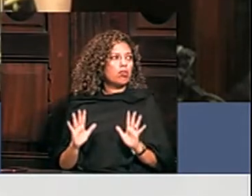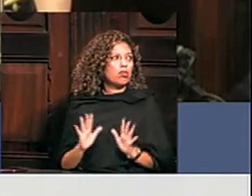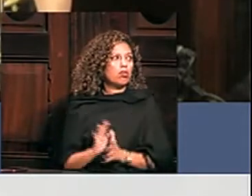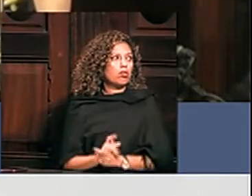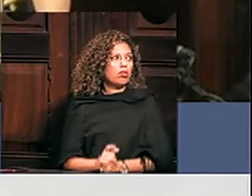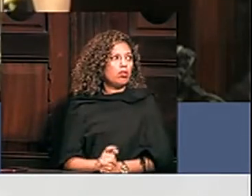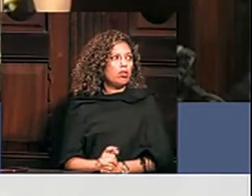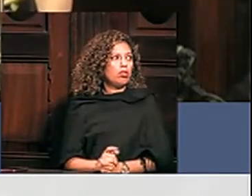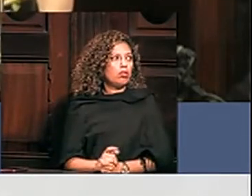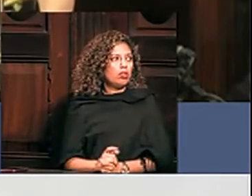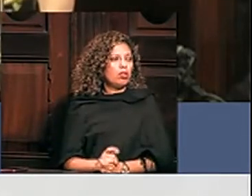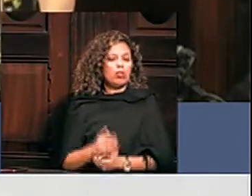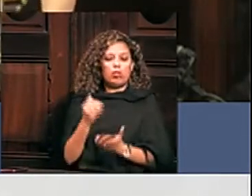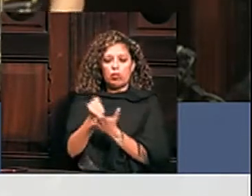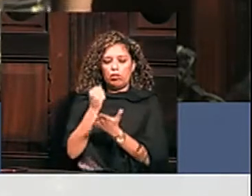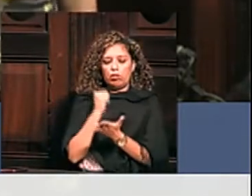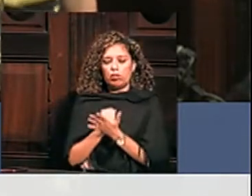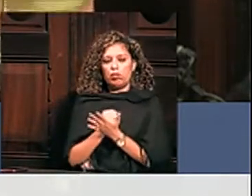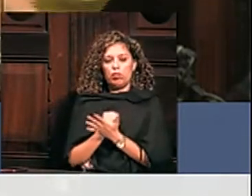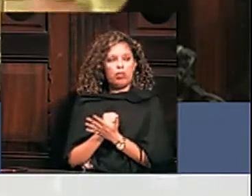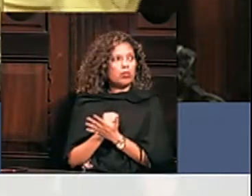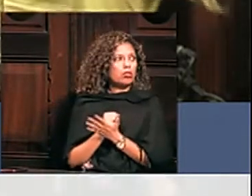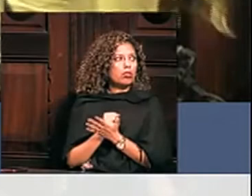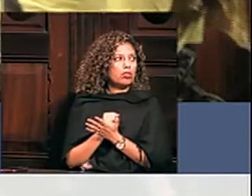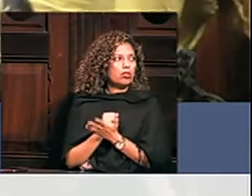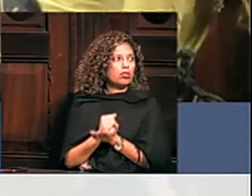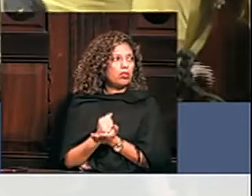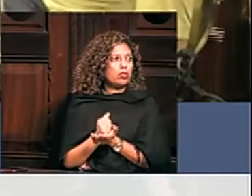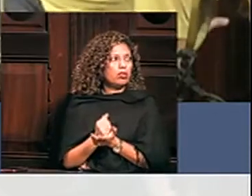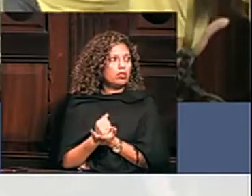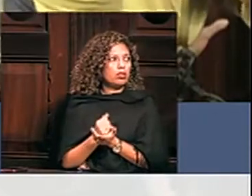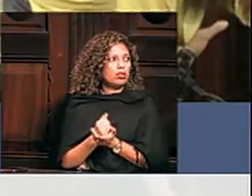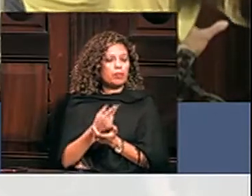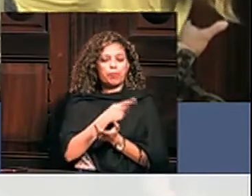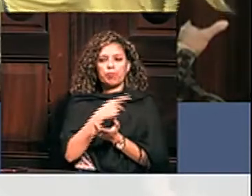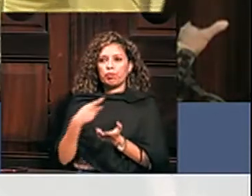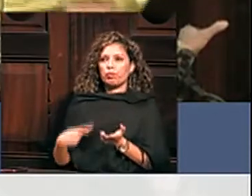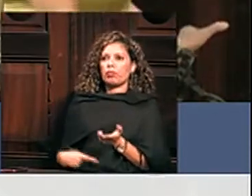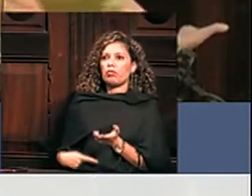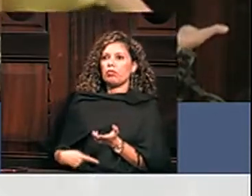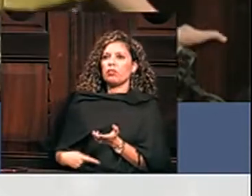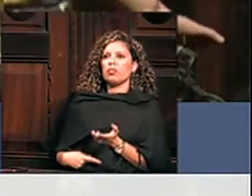Os senhores que aprovam nesse como estão, aprovado vai autógrafo. Então, a presidência...